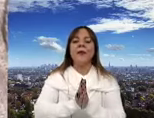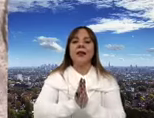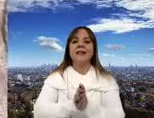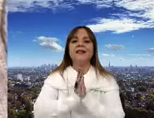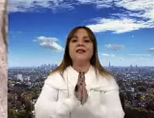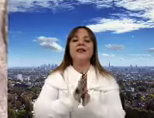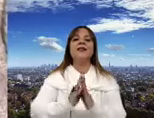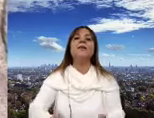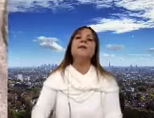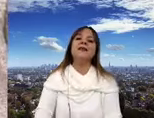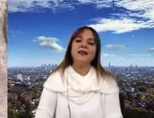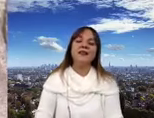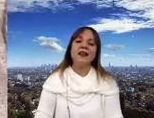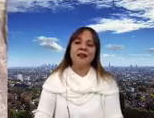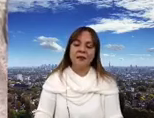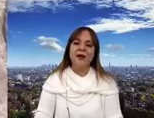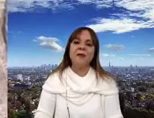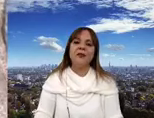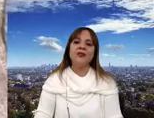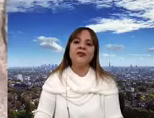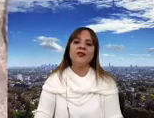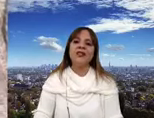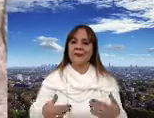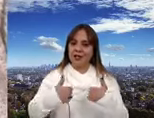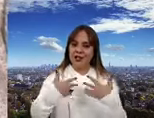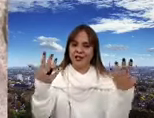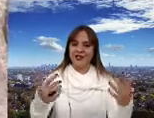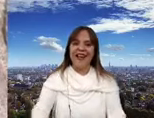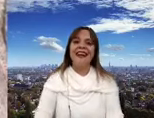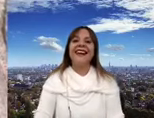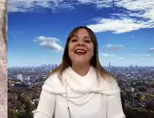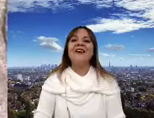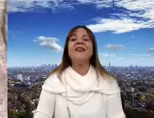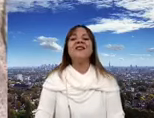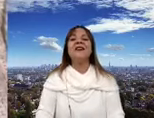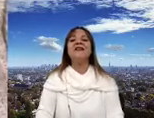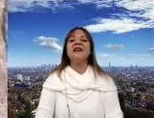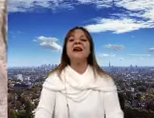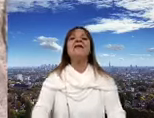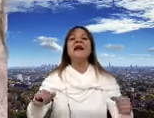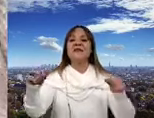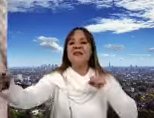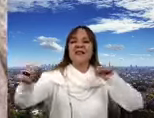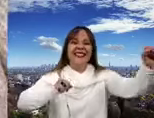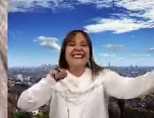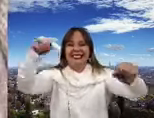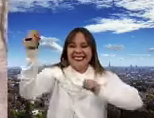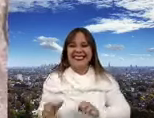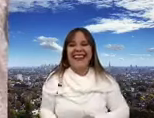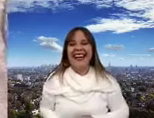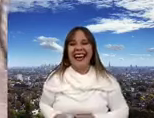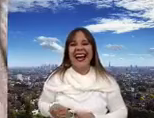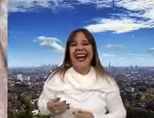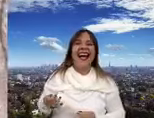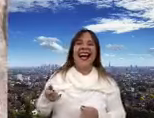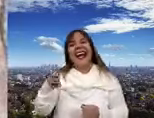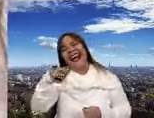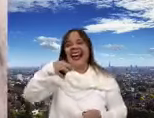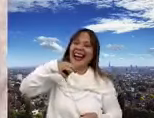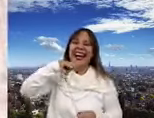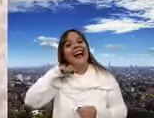Fé sempre pensando no melhor para todos vocês, pra gente, né? Ô, Stephanie, amei, viu? Eu também, Lili. Muito